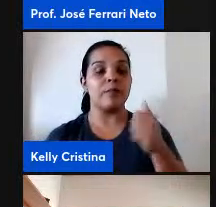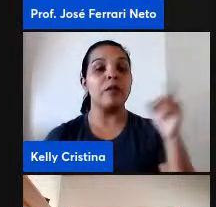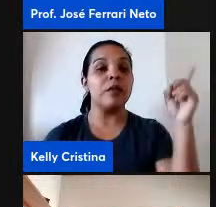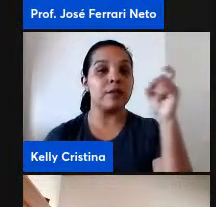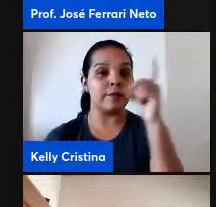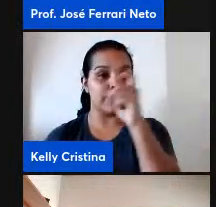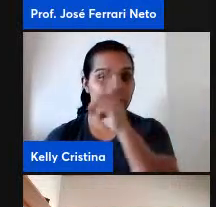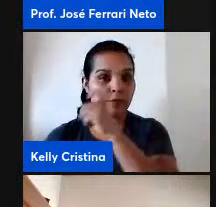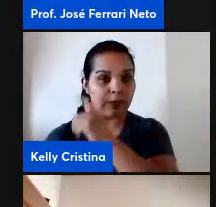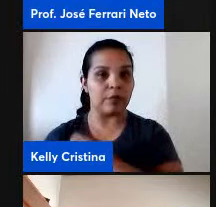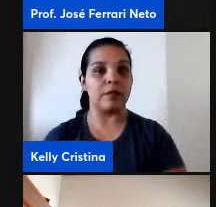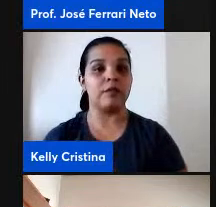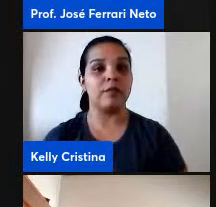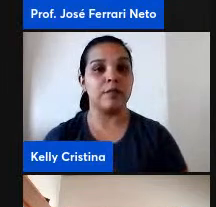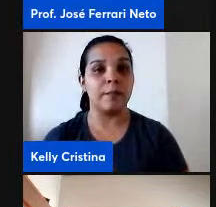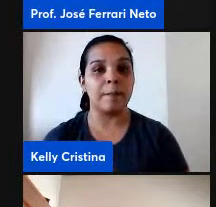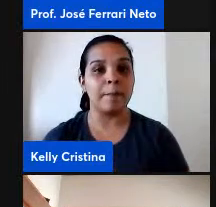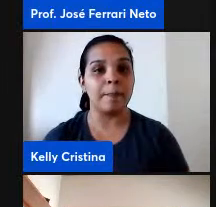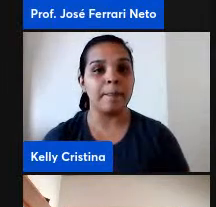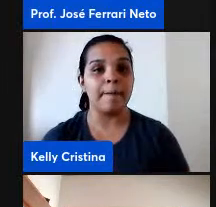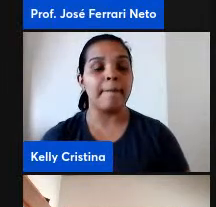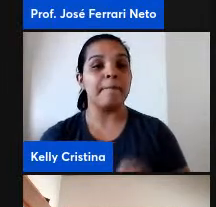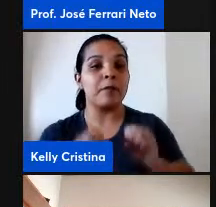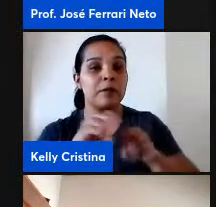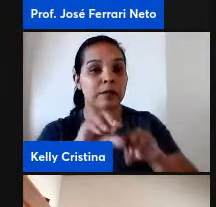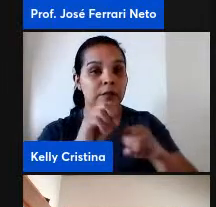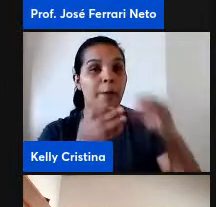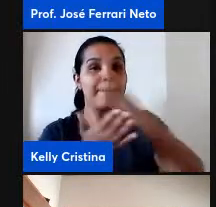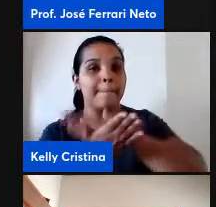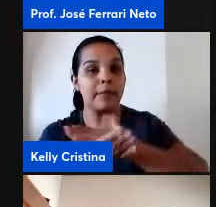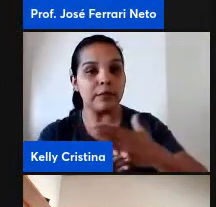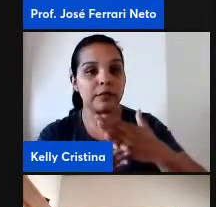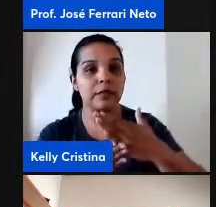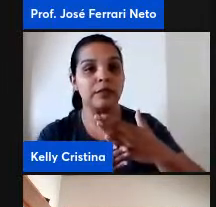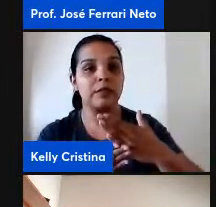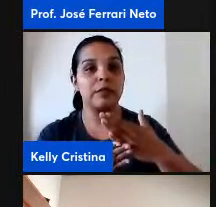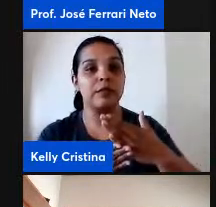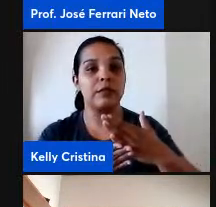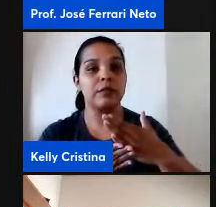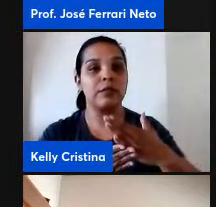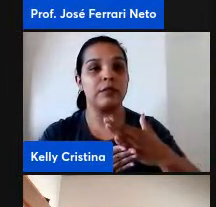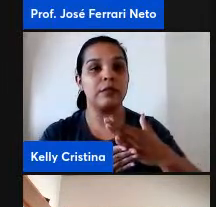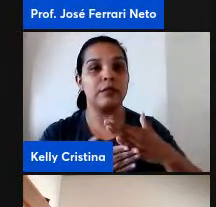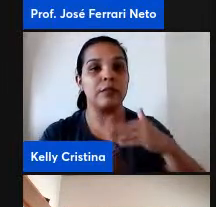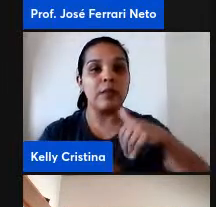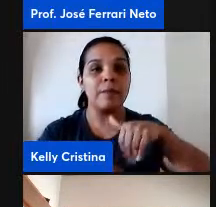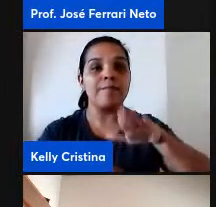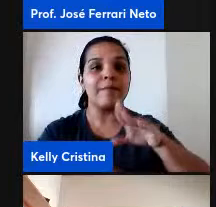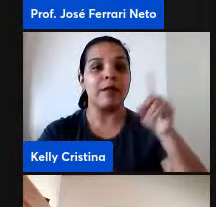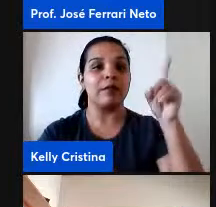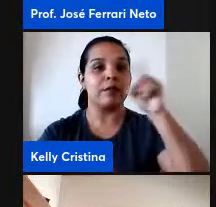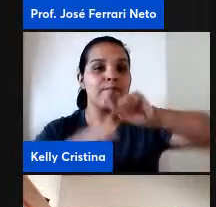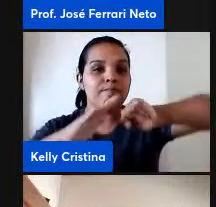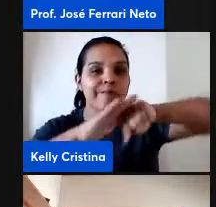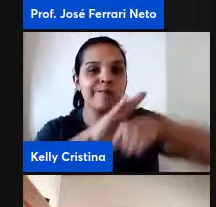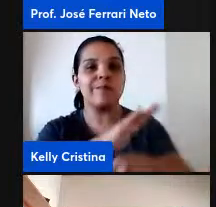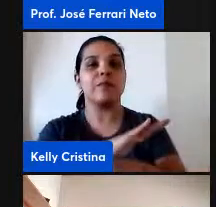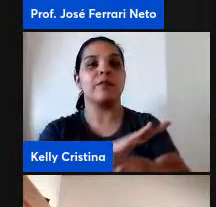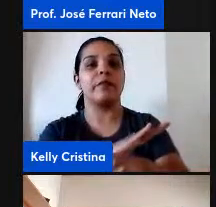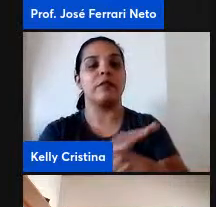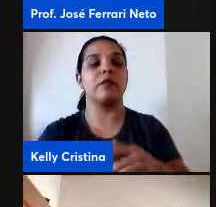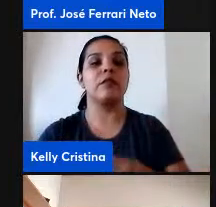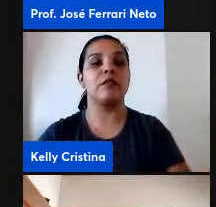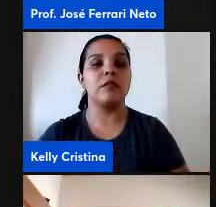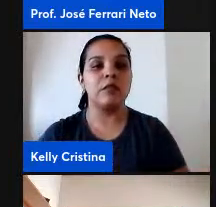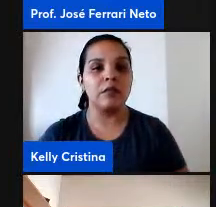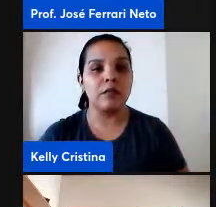partindo-se sempre do conhecido, né? Para o mais complexo e desconhecido. De tal forma que,